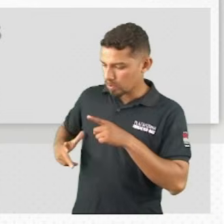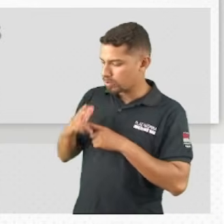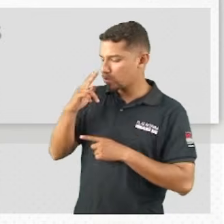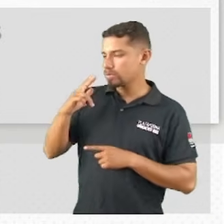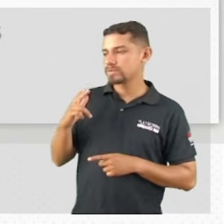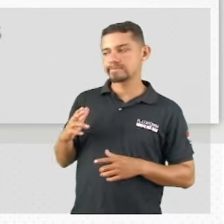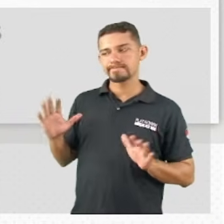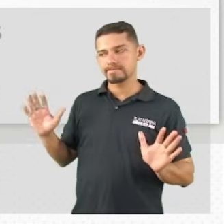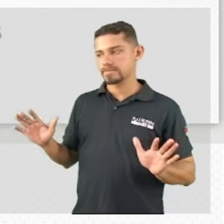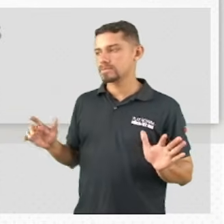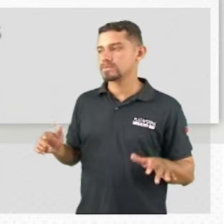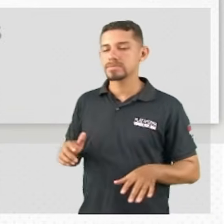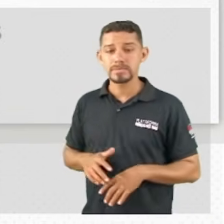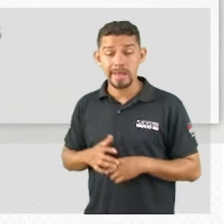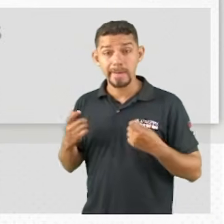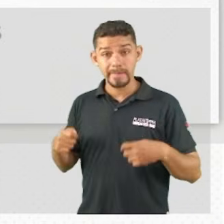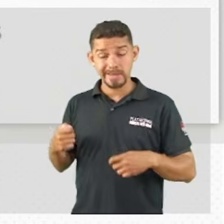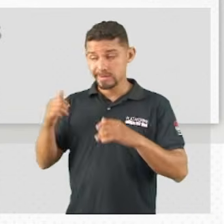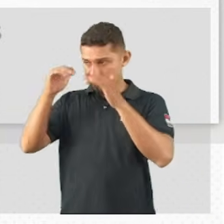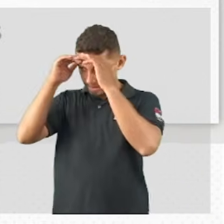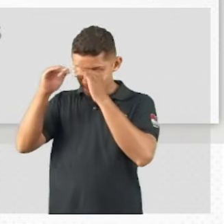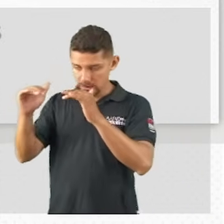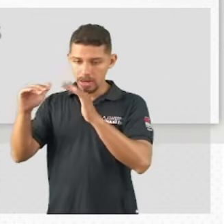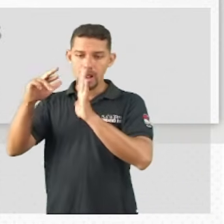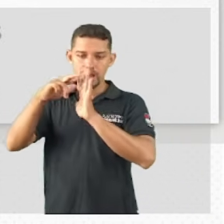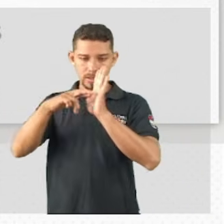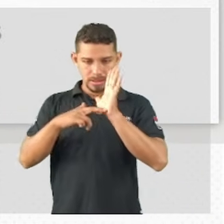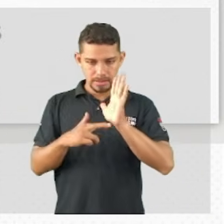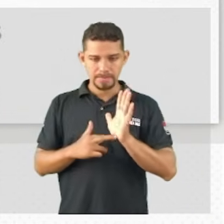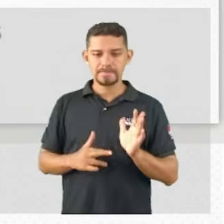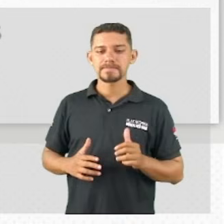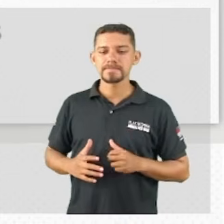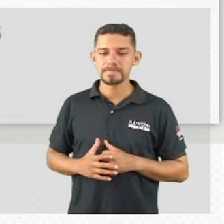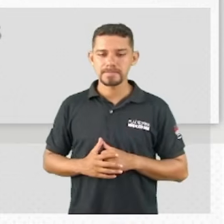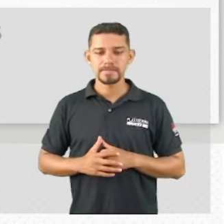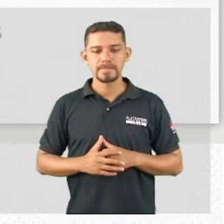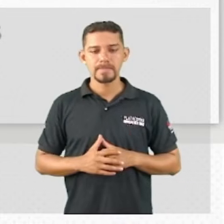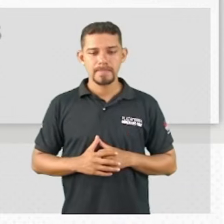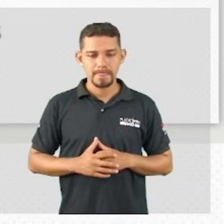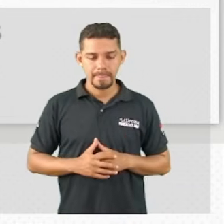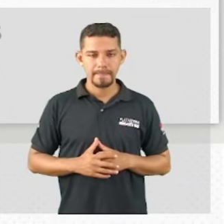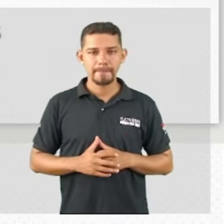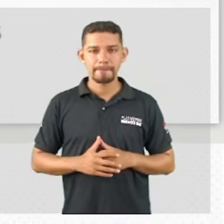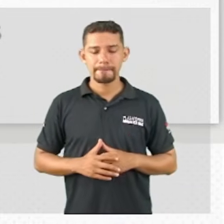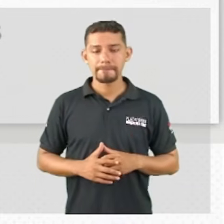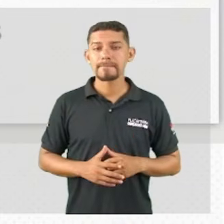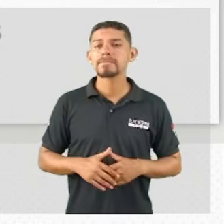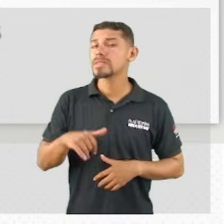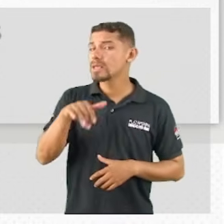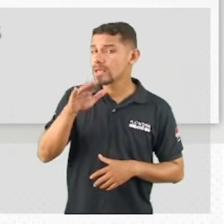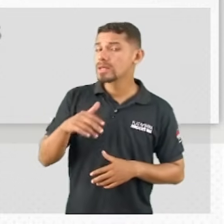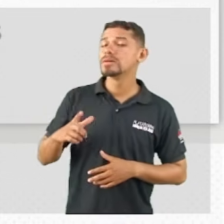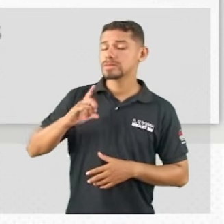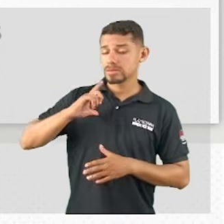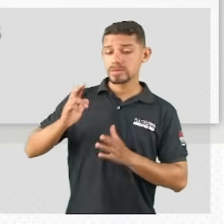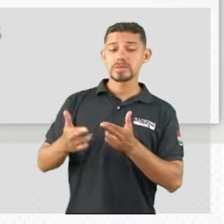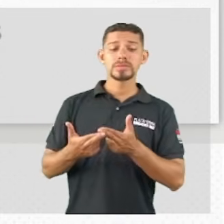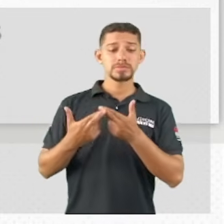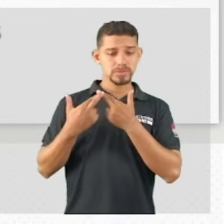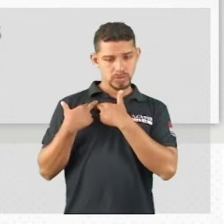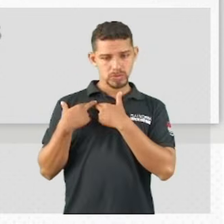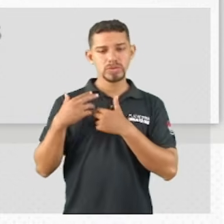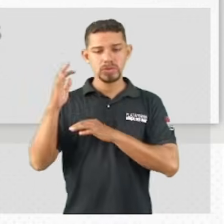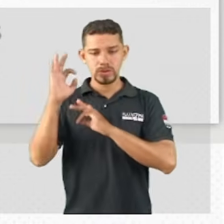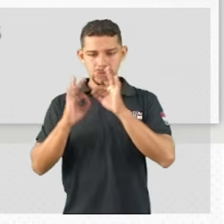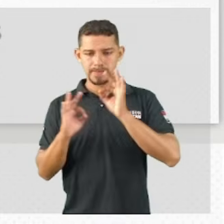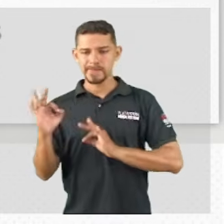desligam o microfone, mas precisa seguir as regras previamente estabelecidas. Então, quem é o responsável por organizar, por estar